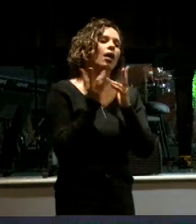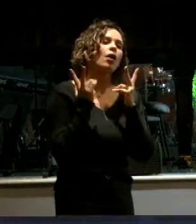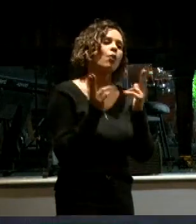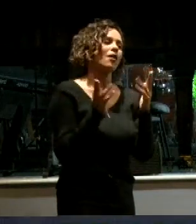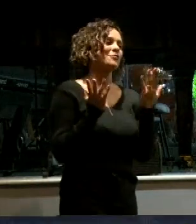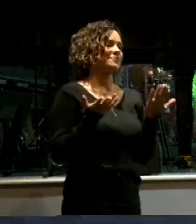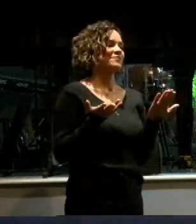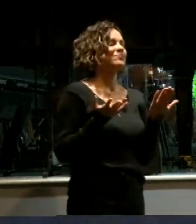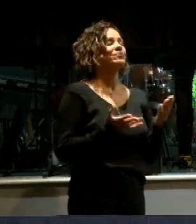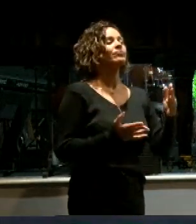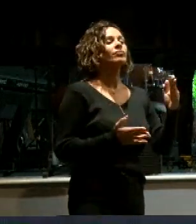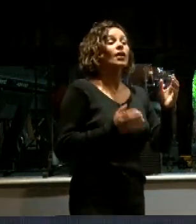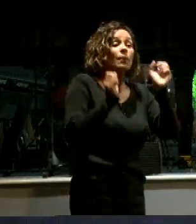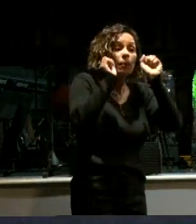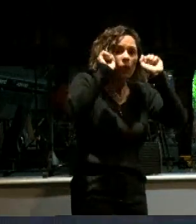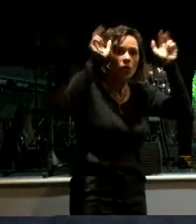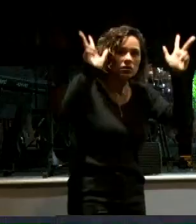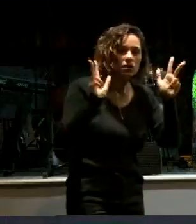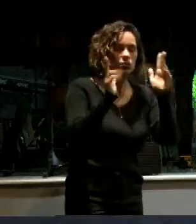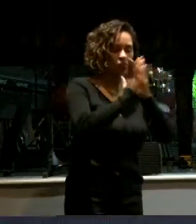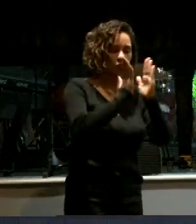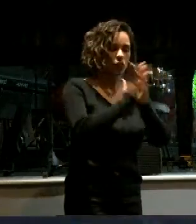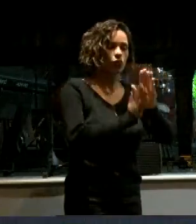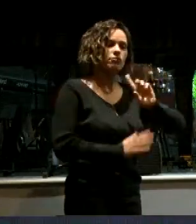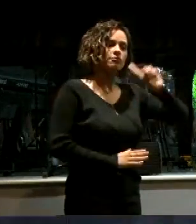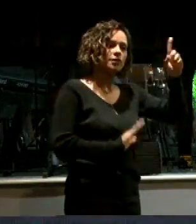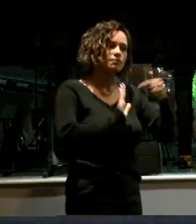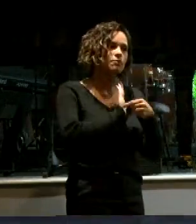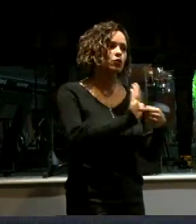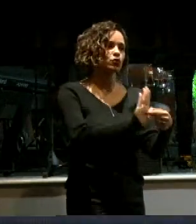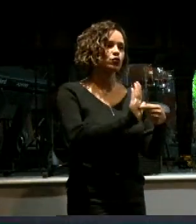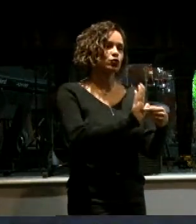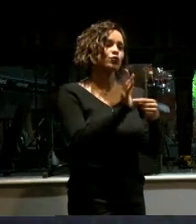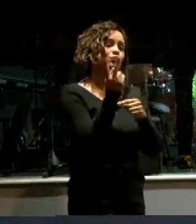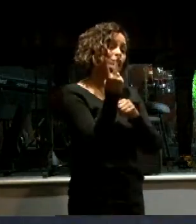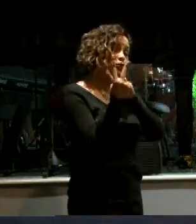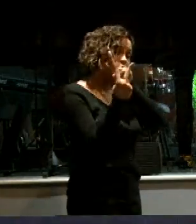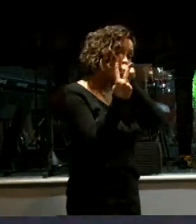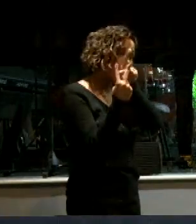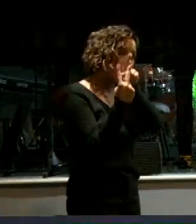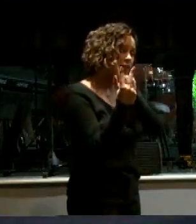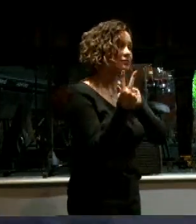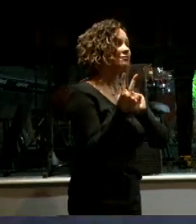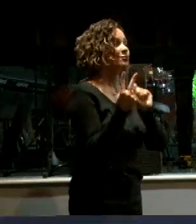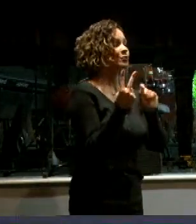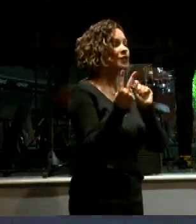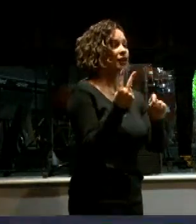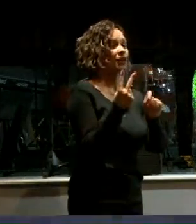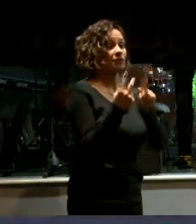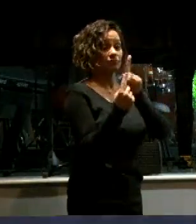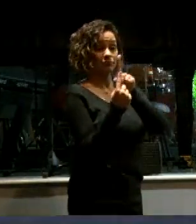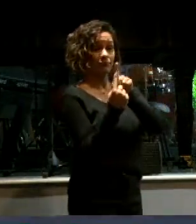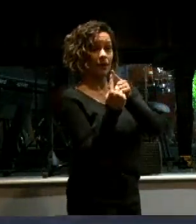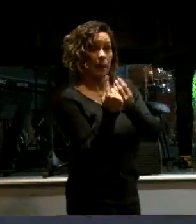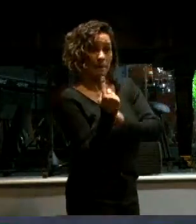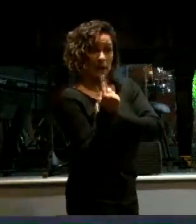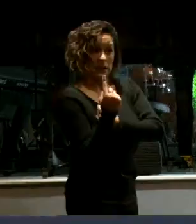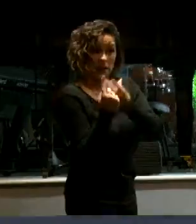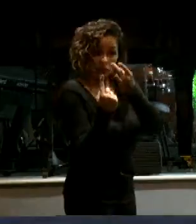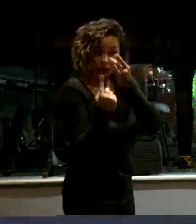orou, Deus revelou duas coisas: uma para o tempo presente e outra para o